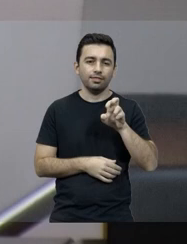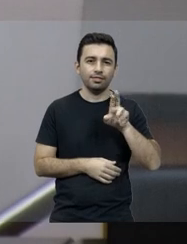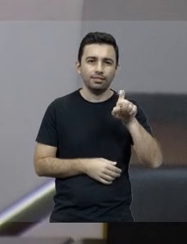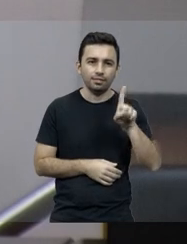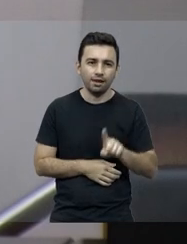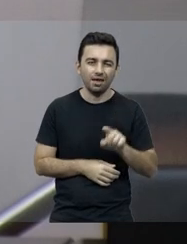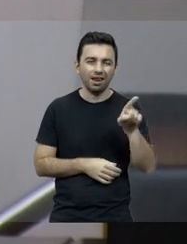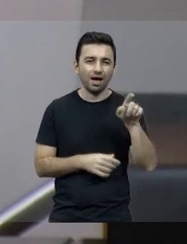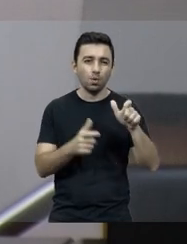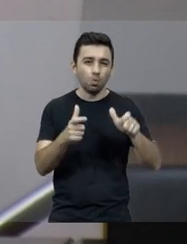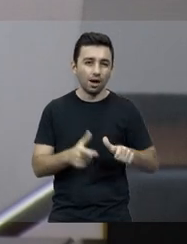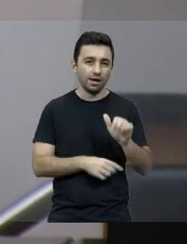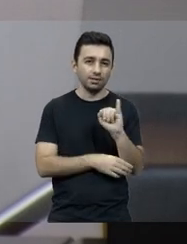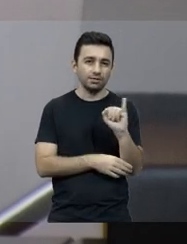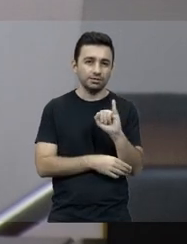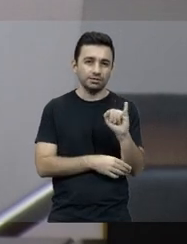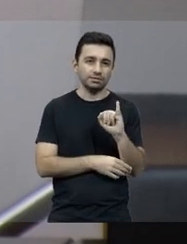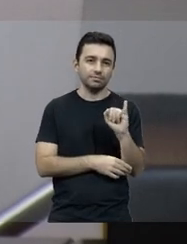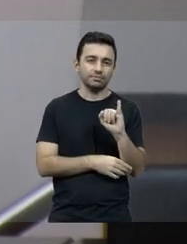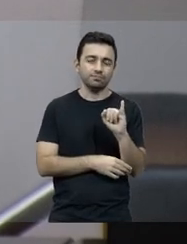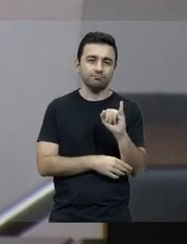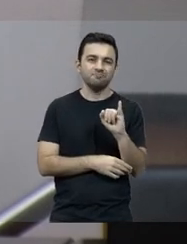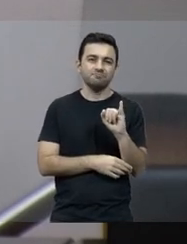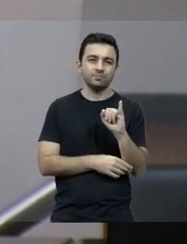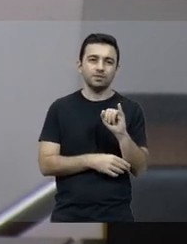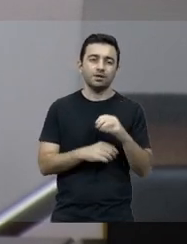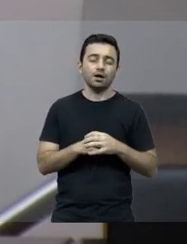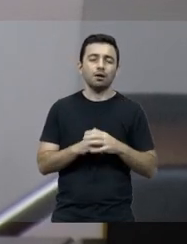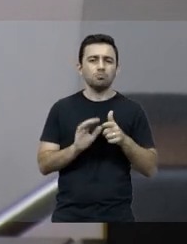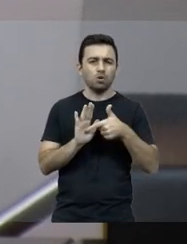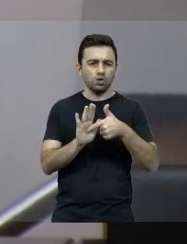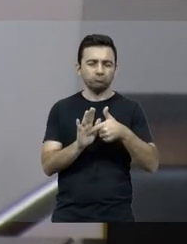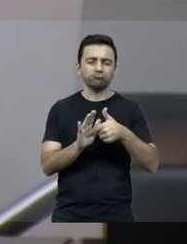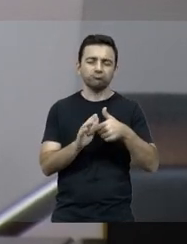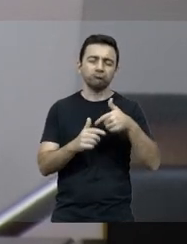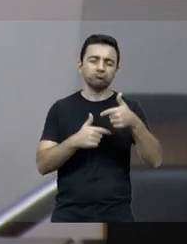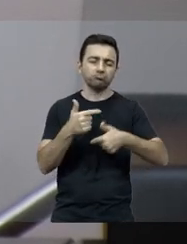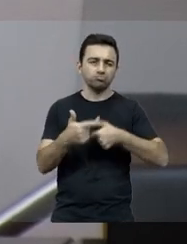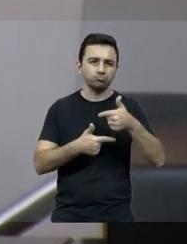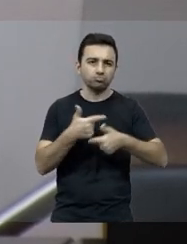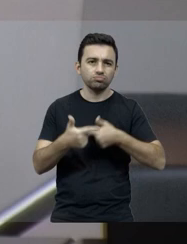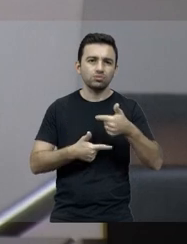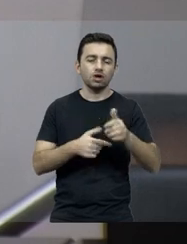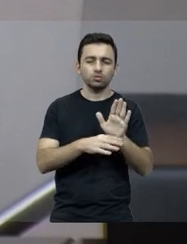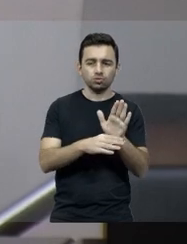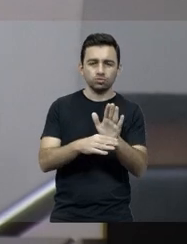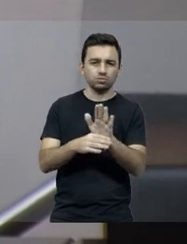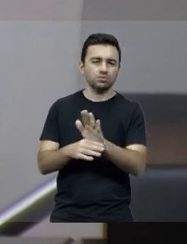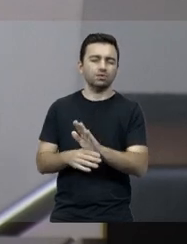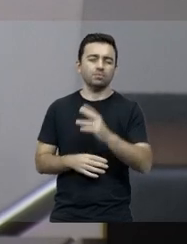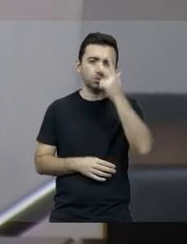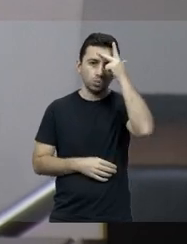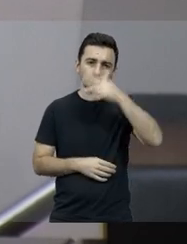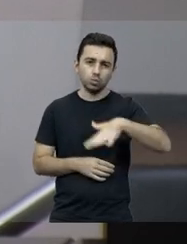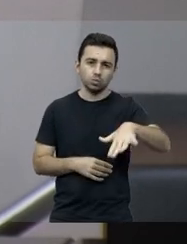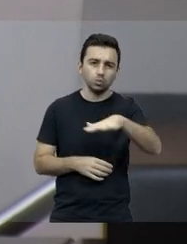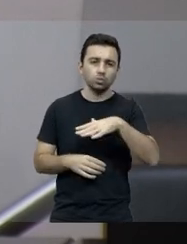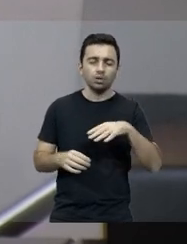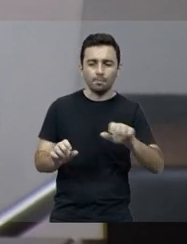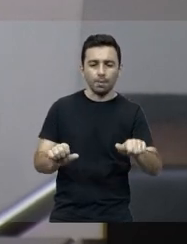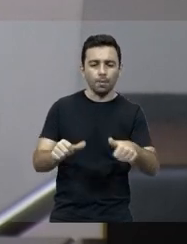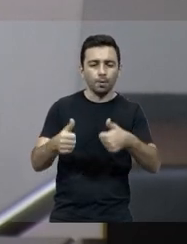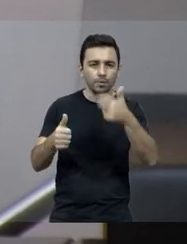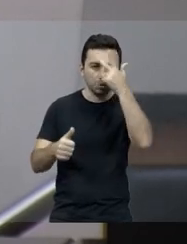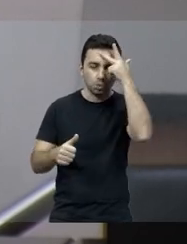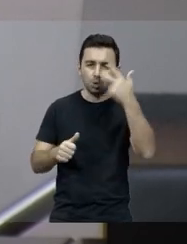Itajaí, e notória a sua contribuição na transformação de vidas, na recuperação de dependentes químicos,